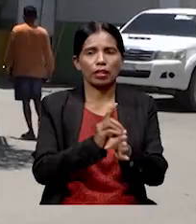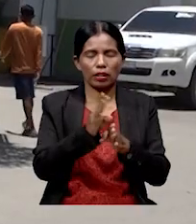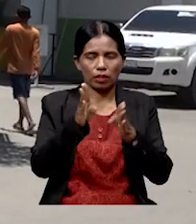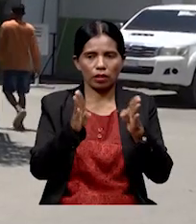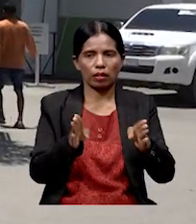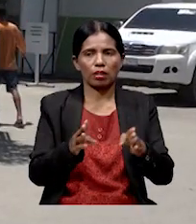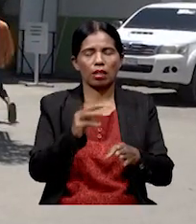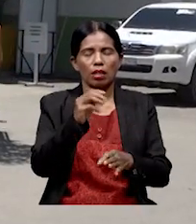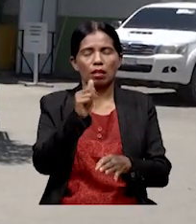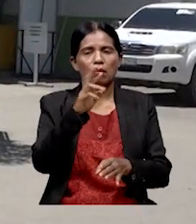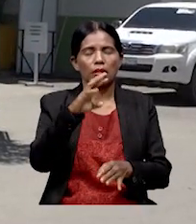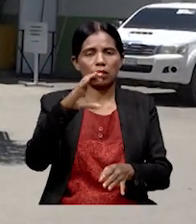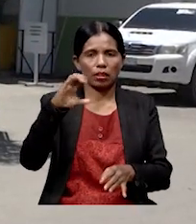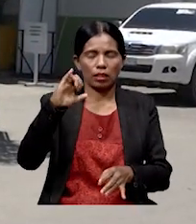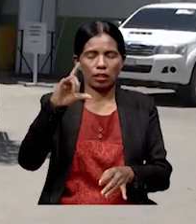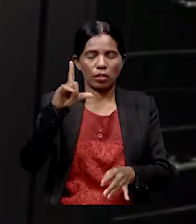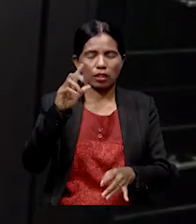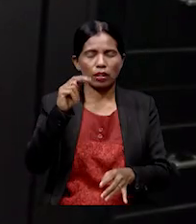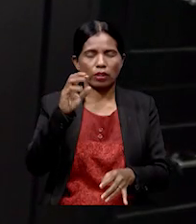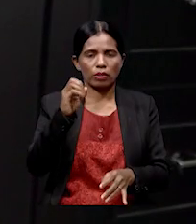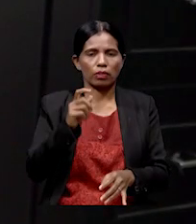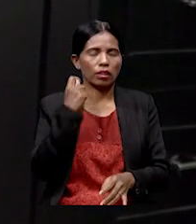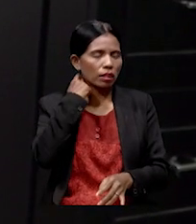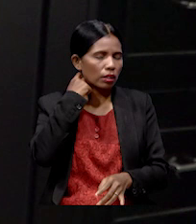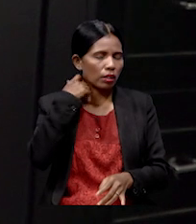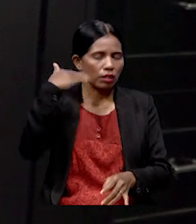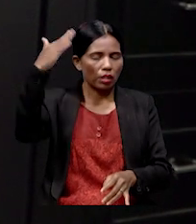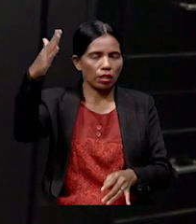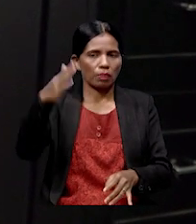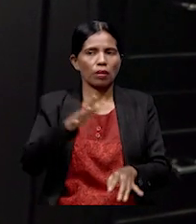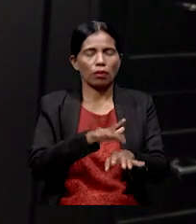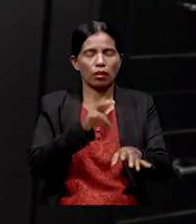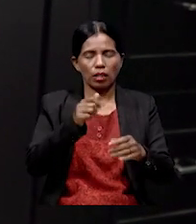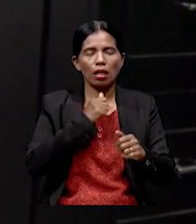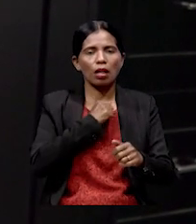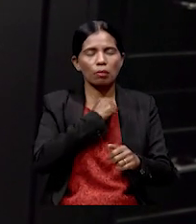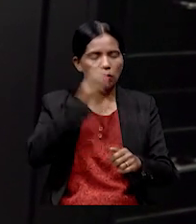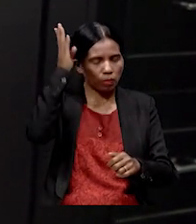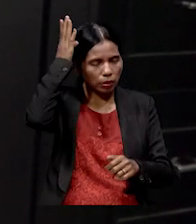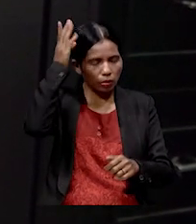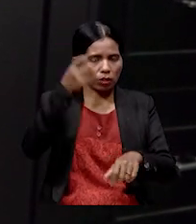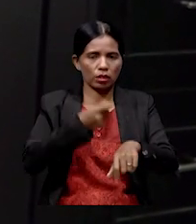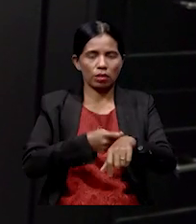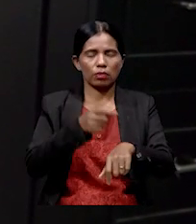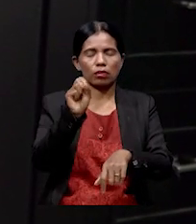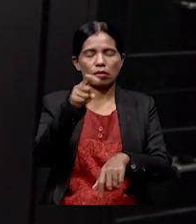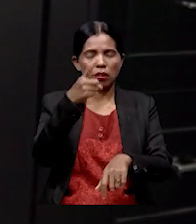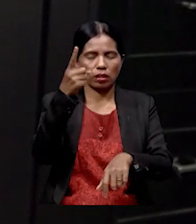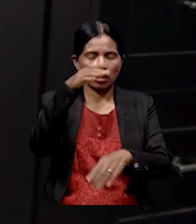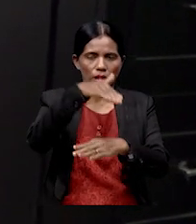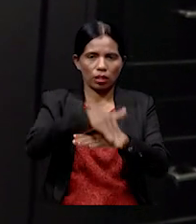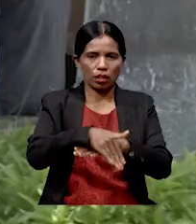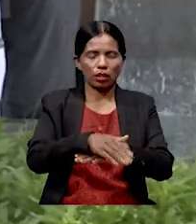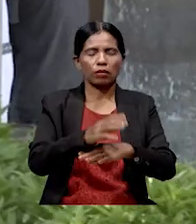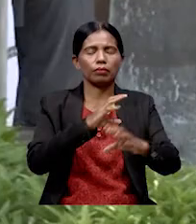Valadares, Marcelino Correia Hateteng, tensão nebe ataca a Mubispo, mais ou menos ia tuku sanulu resing ida kalang, nune condutor